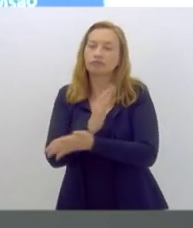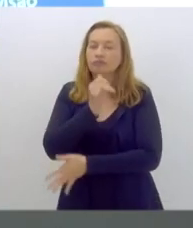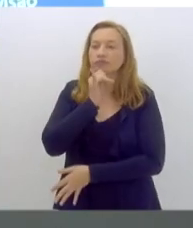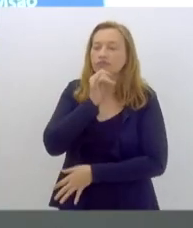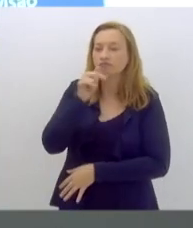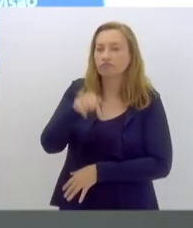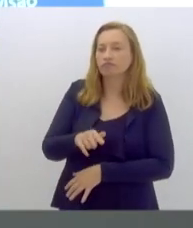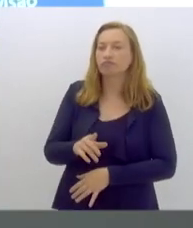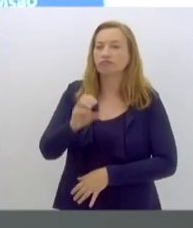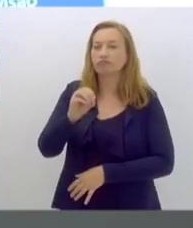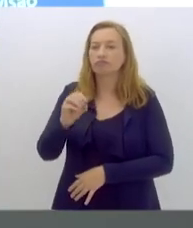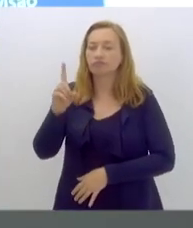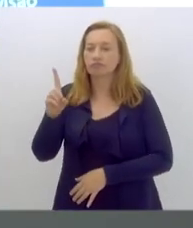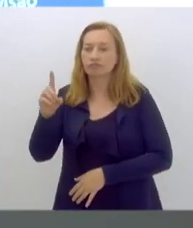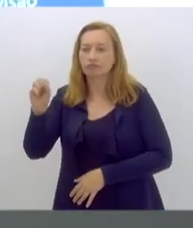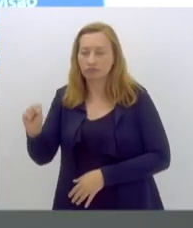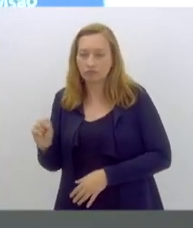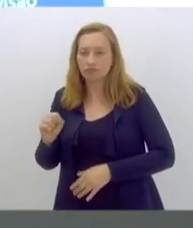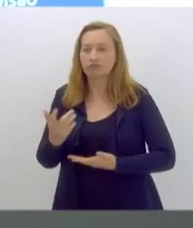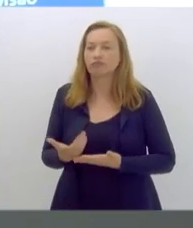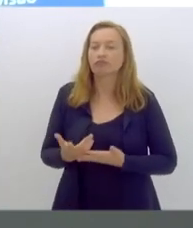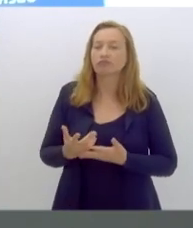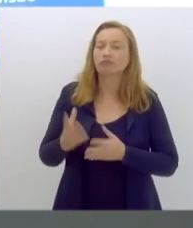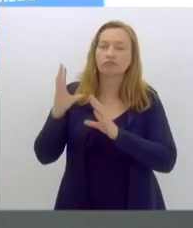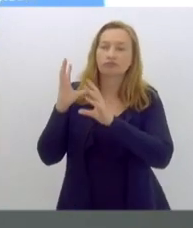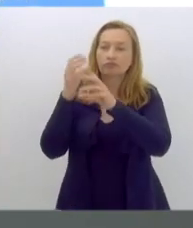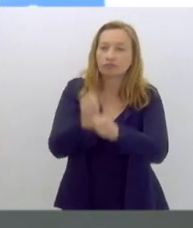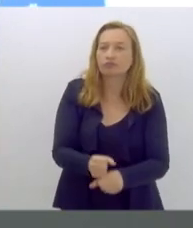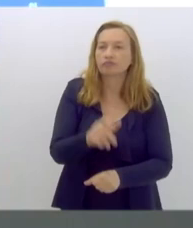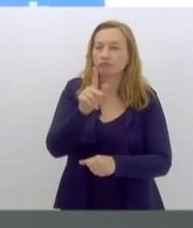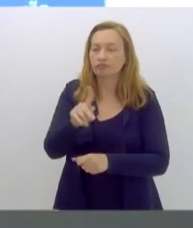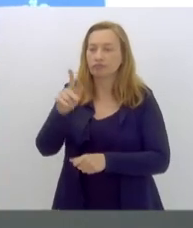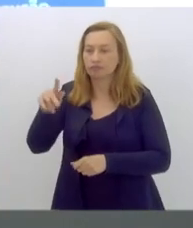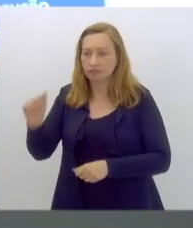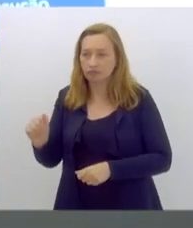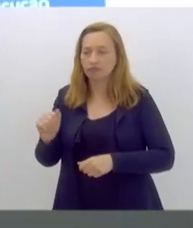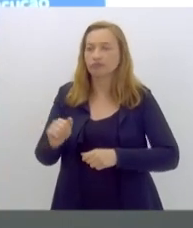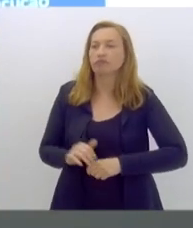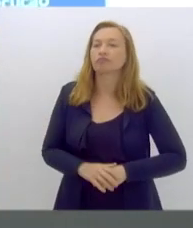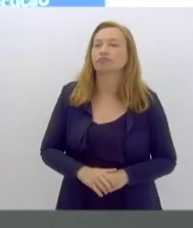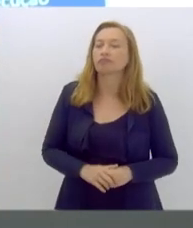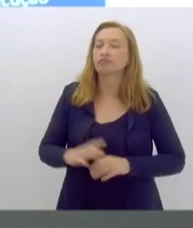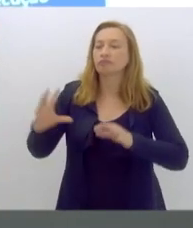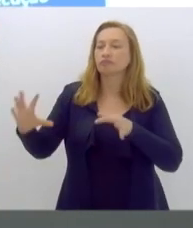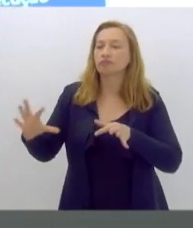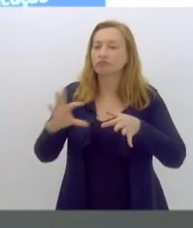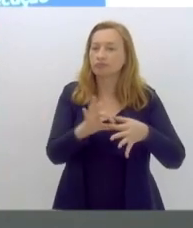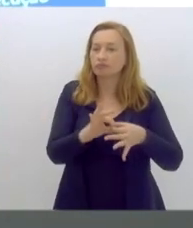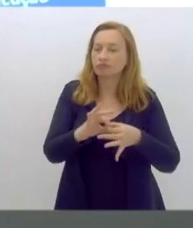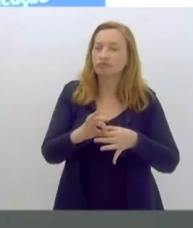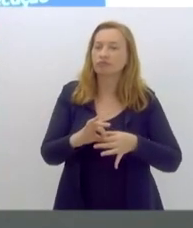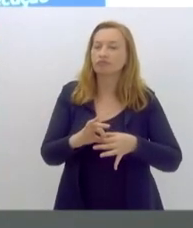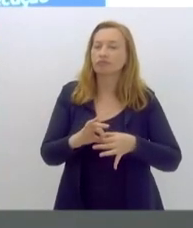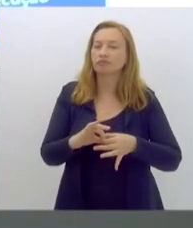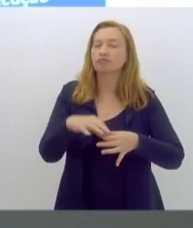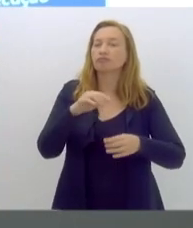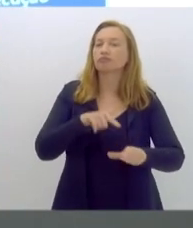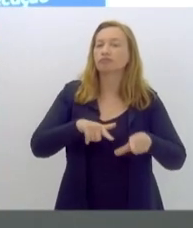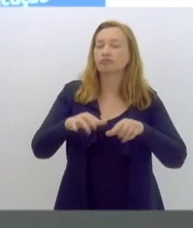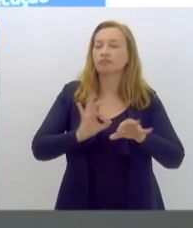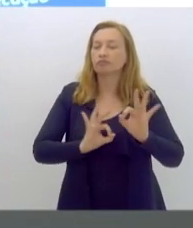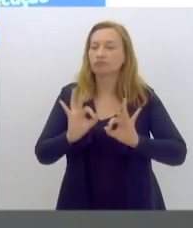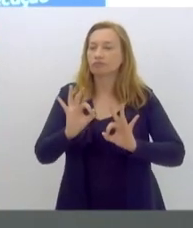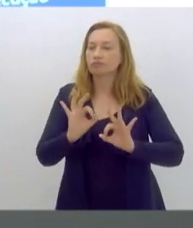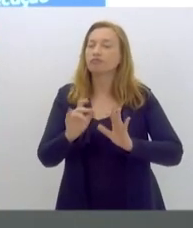os ods e isso tá na revisão do PPA e estabelece a conexão com o projeto de